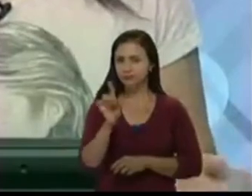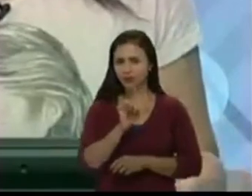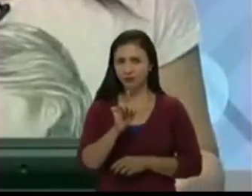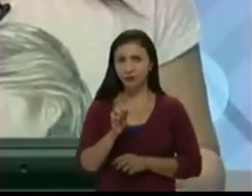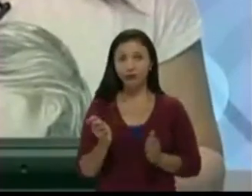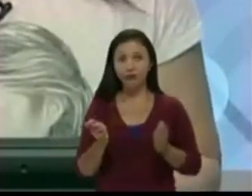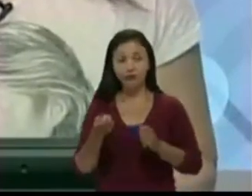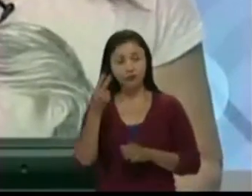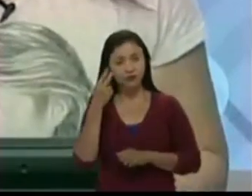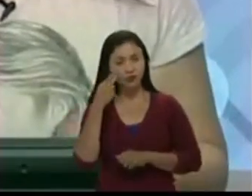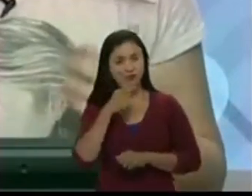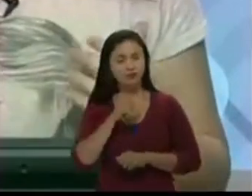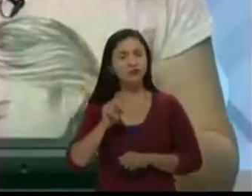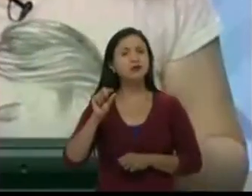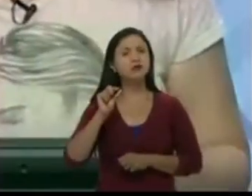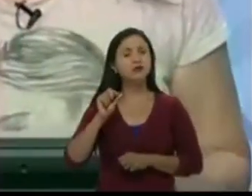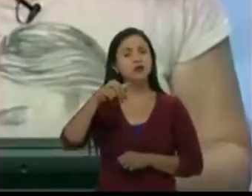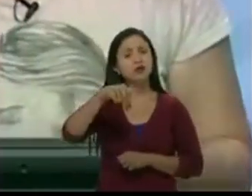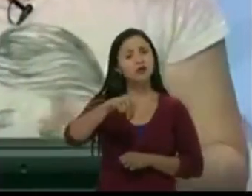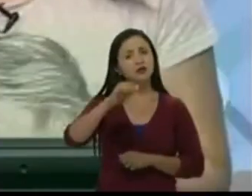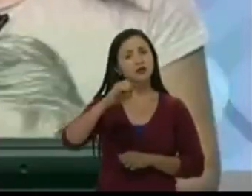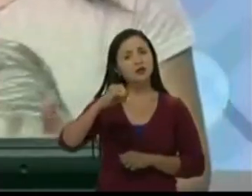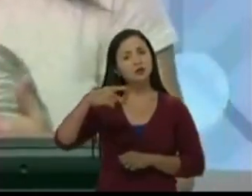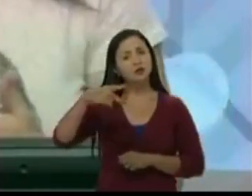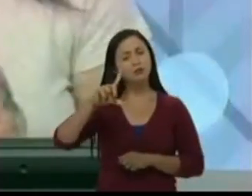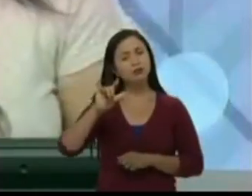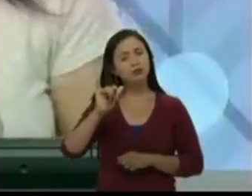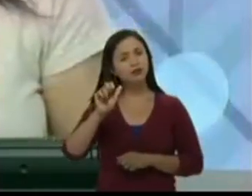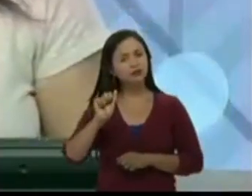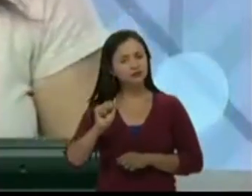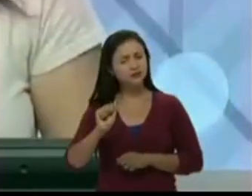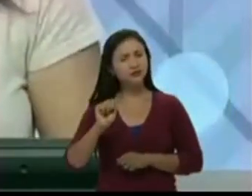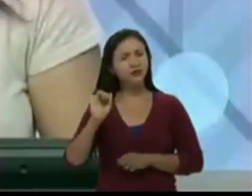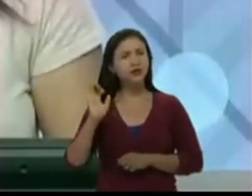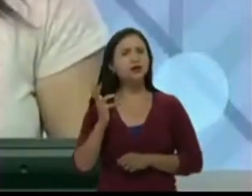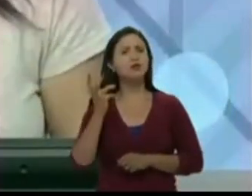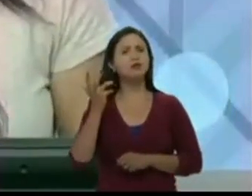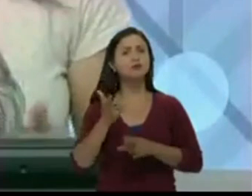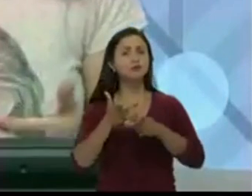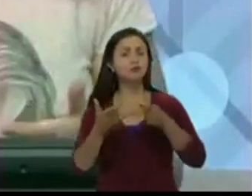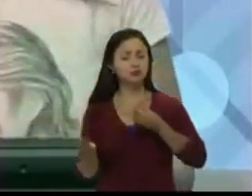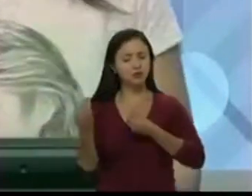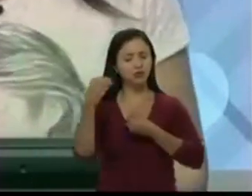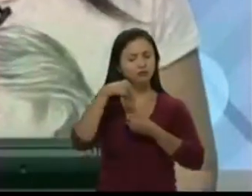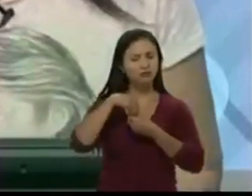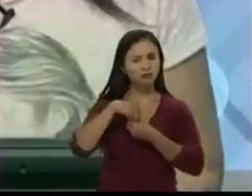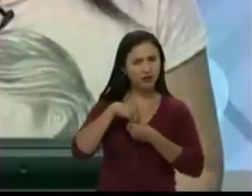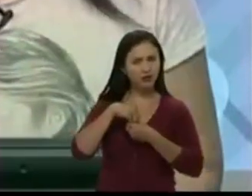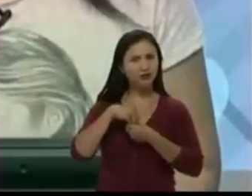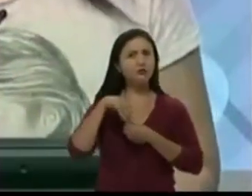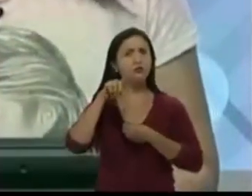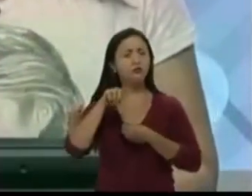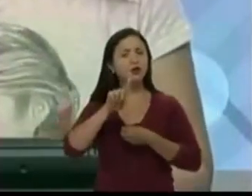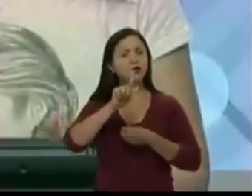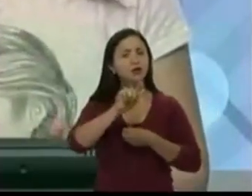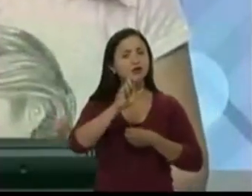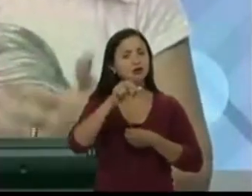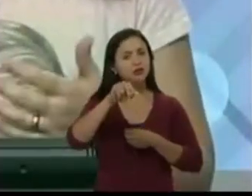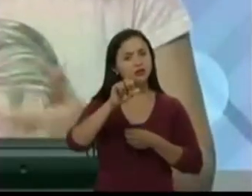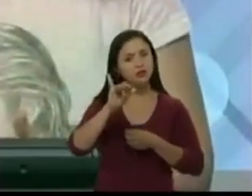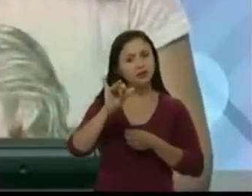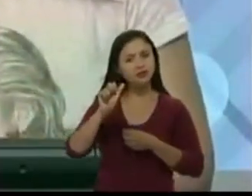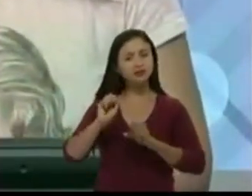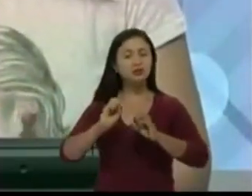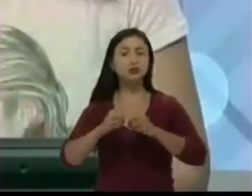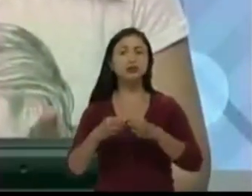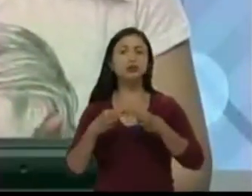ver a seguir que as neoplasias elas podem ser causadas pelos fatores internos, que é a predisposição genética, ou